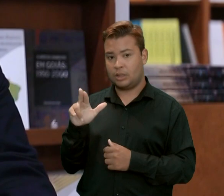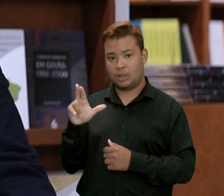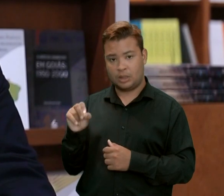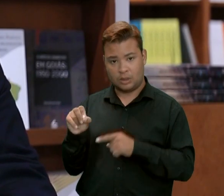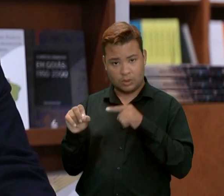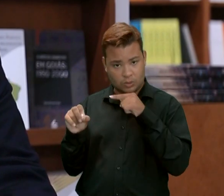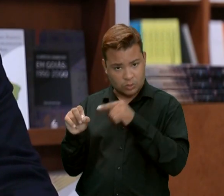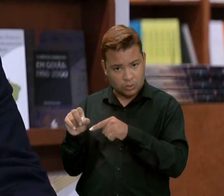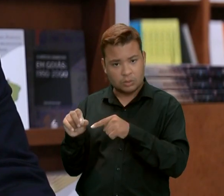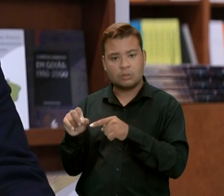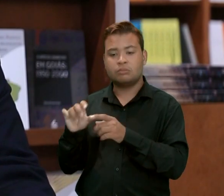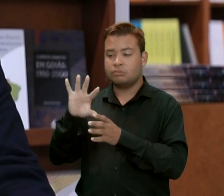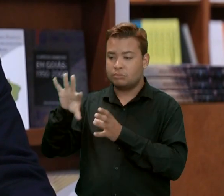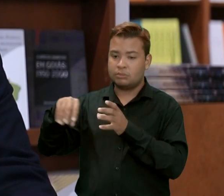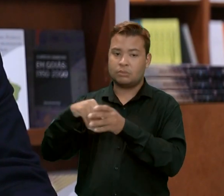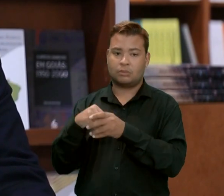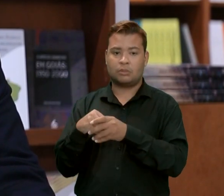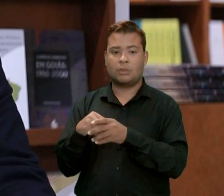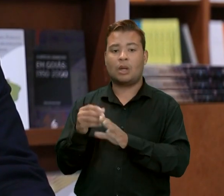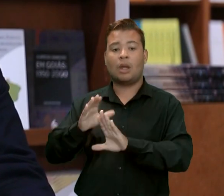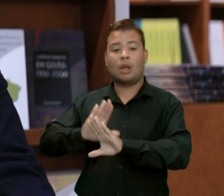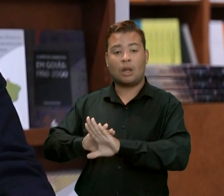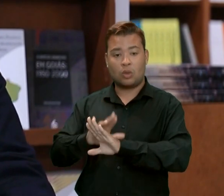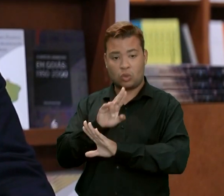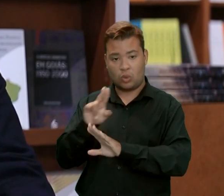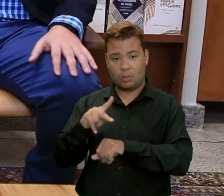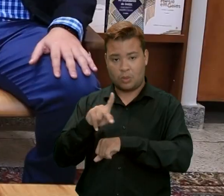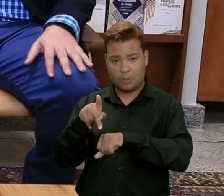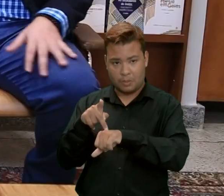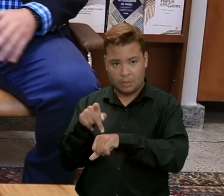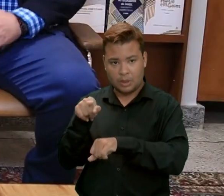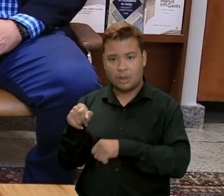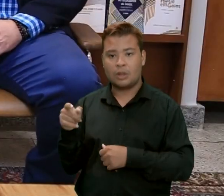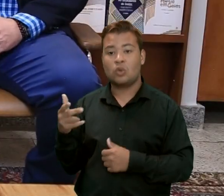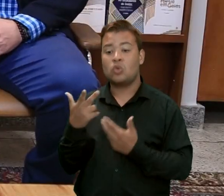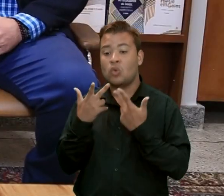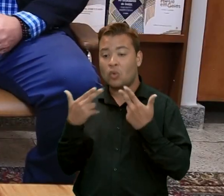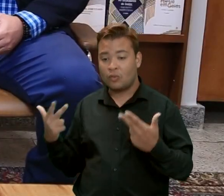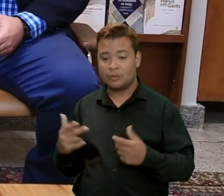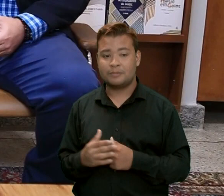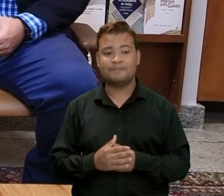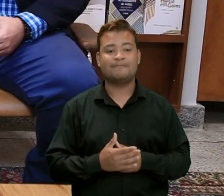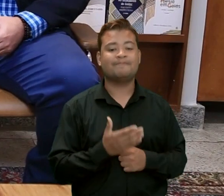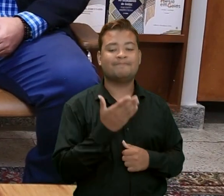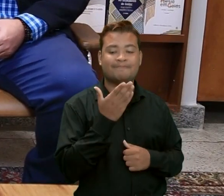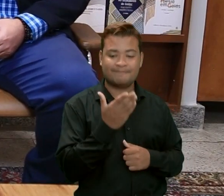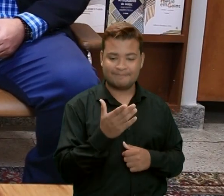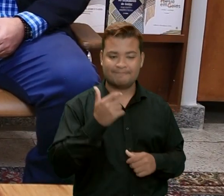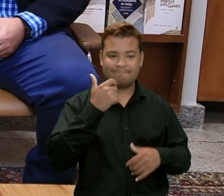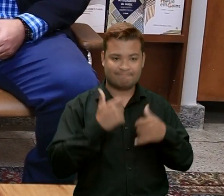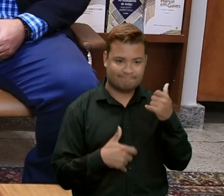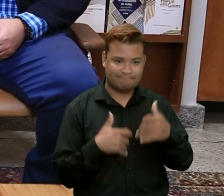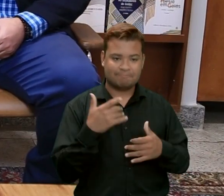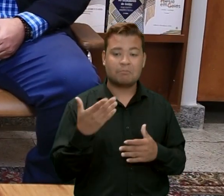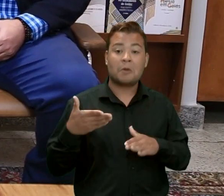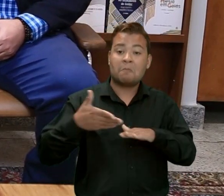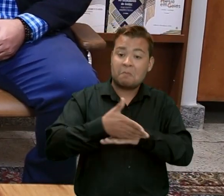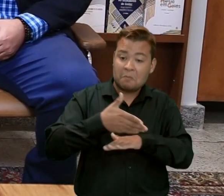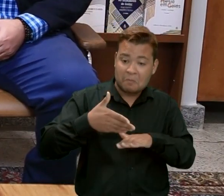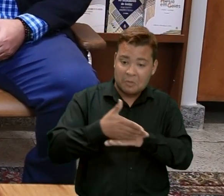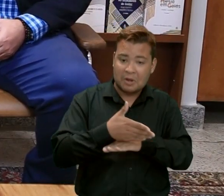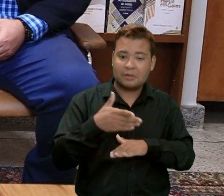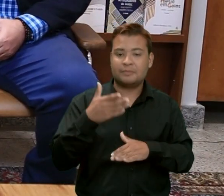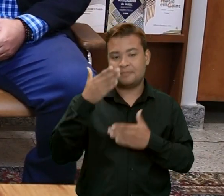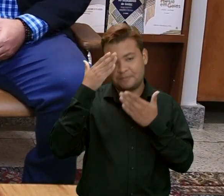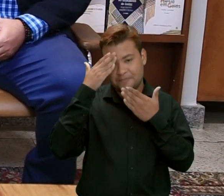bolivariano, inserido na ideia do nome do país, isso foi uma novidade. Bom, Tiago Zancop, muito obrigada por vir participar aqui com